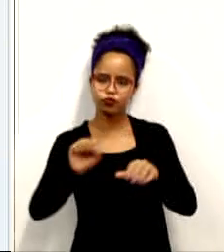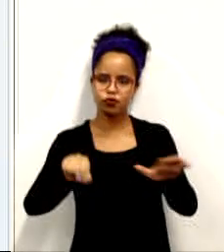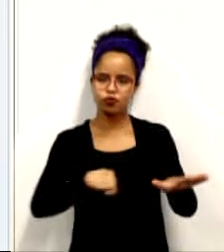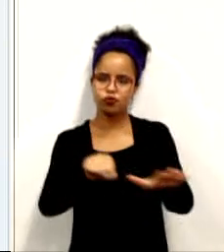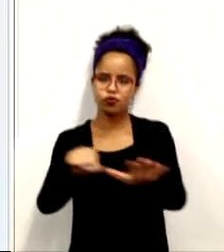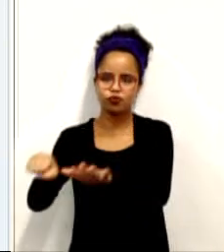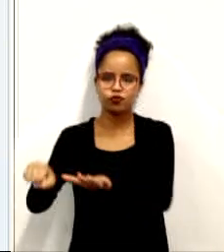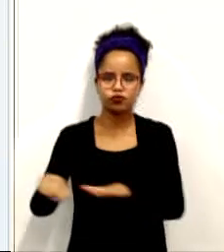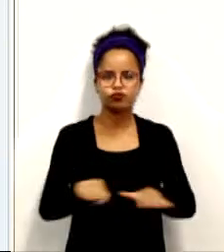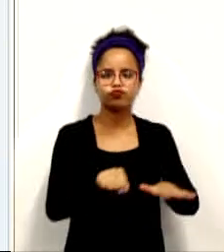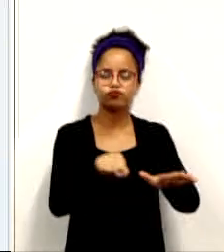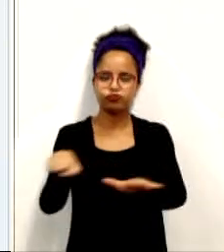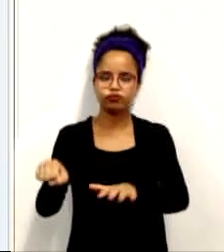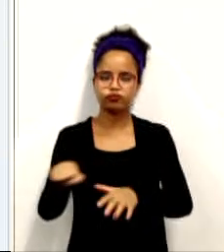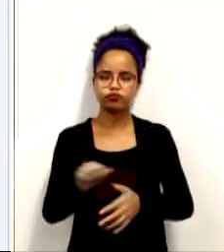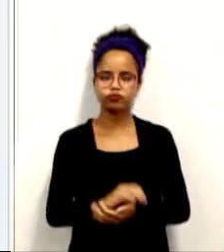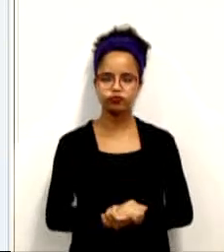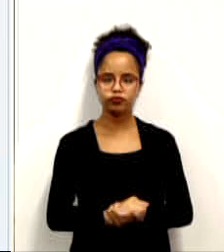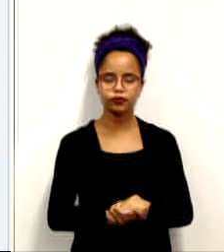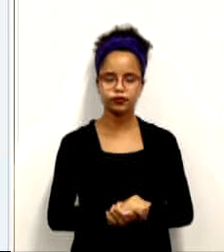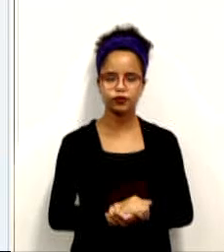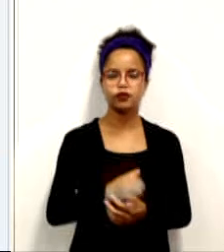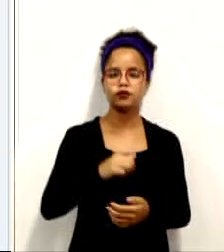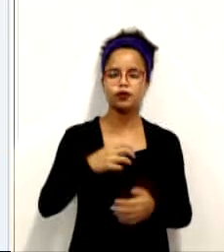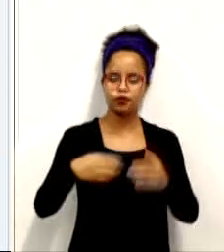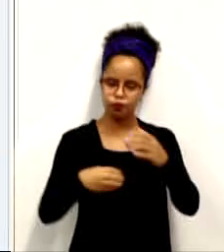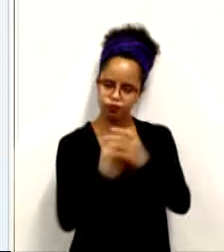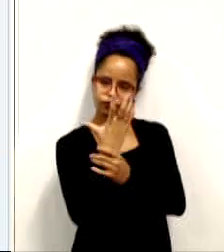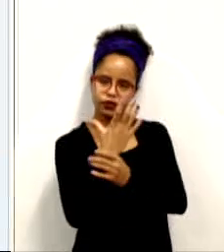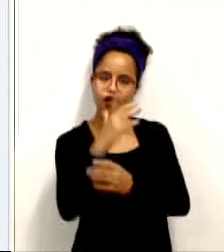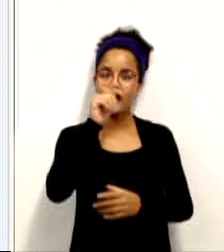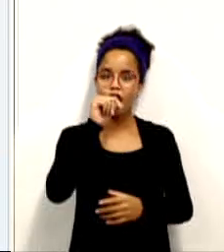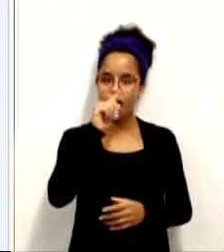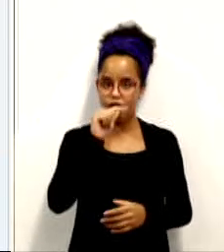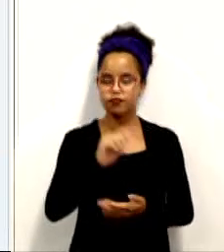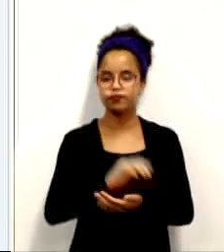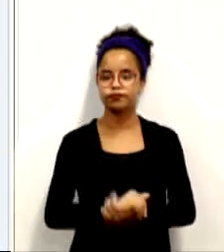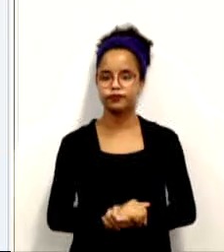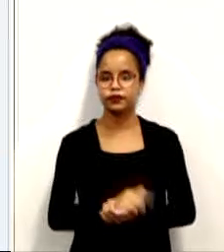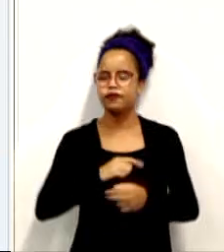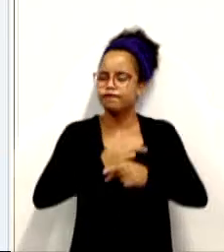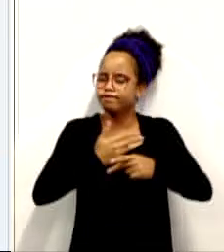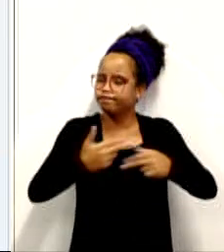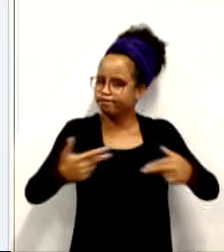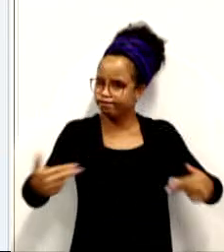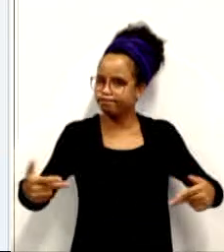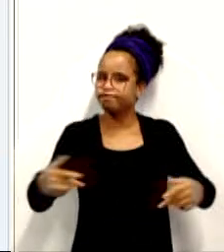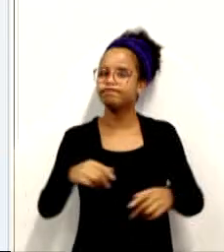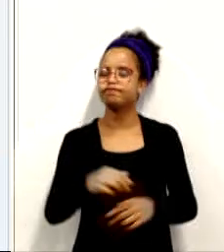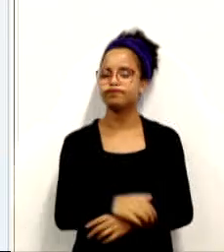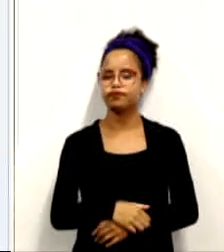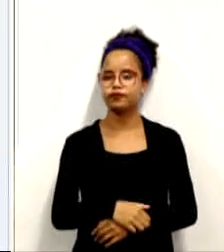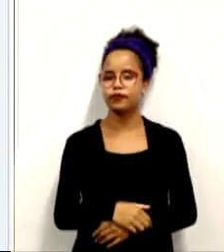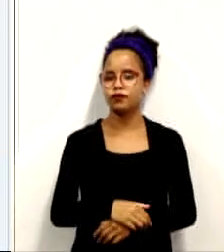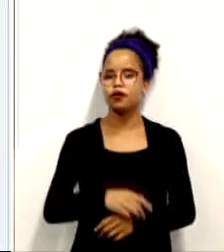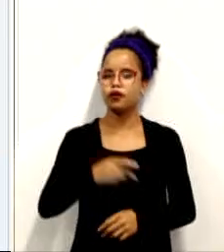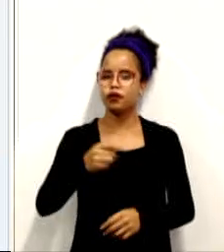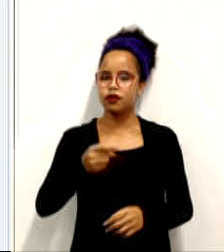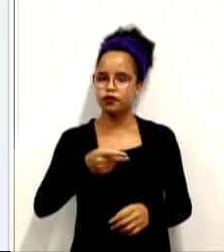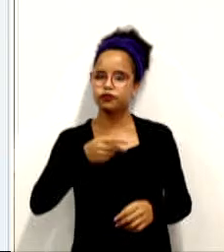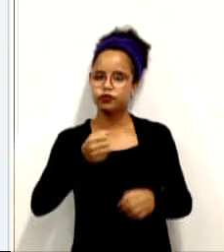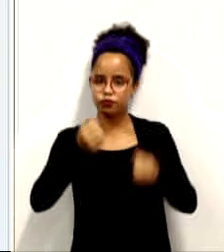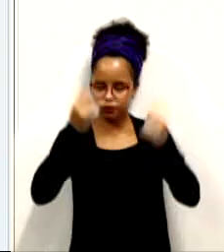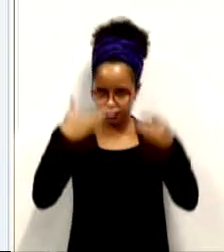plantas aquáticas. Tem vários tipos de plantas, né? Vamos citar algumas plantas das nossas regiões, mas nós